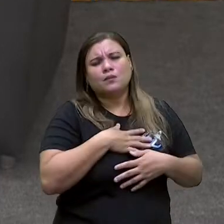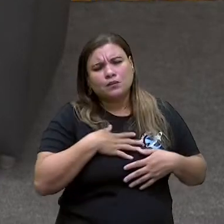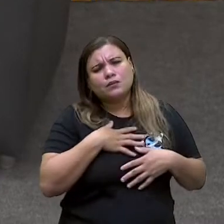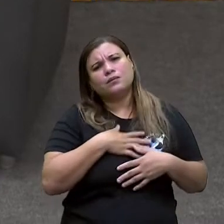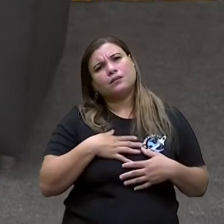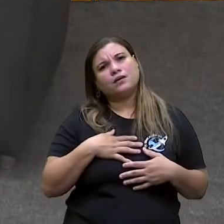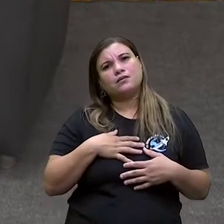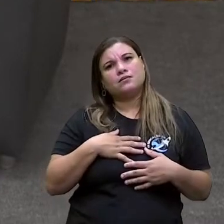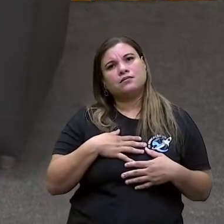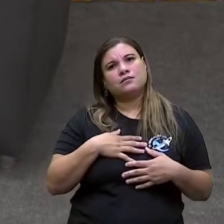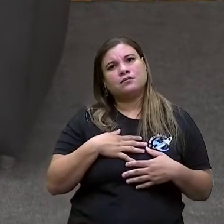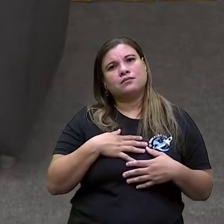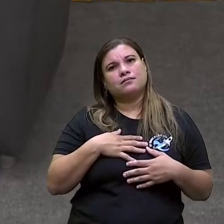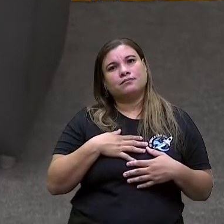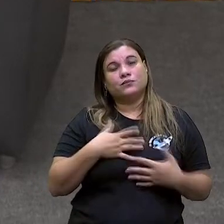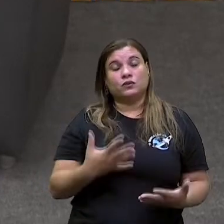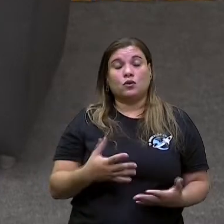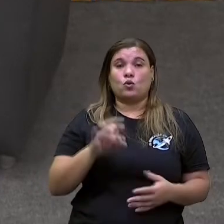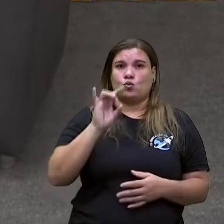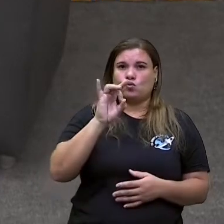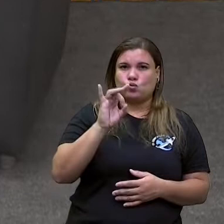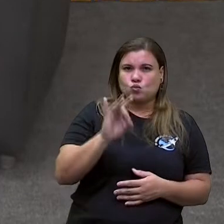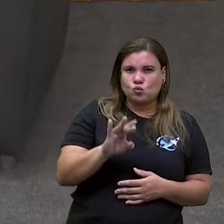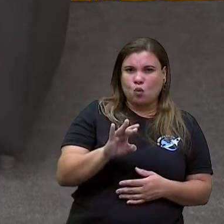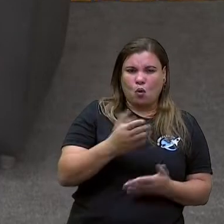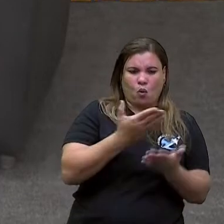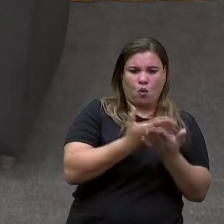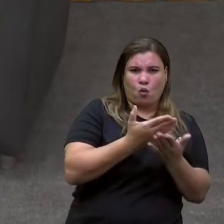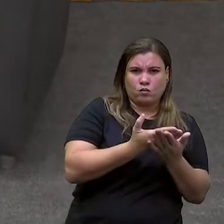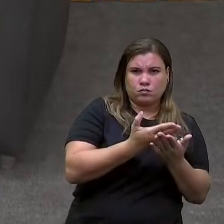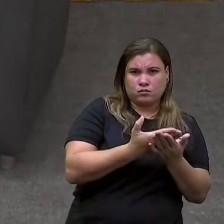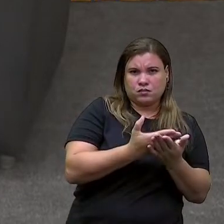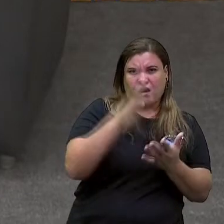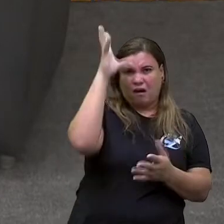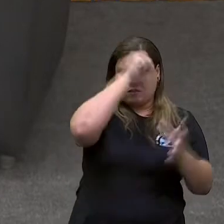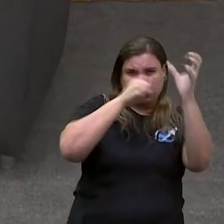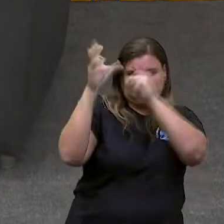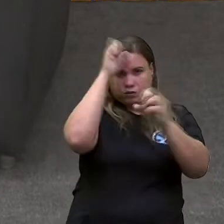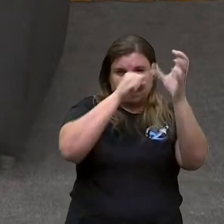presenteados, né, de milhões de neurônios,